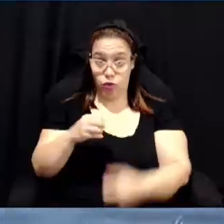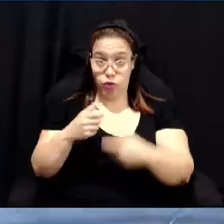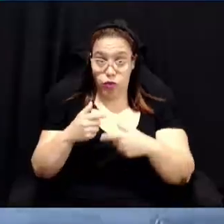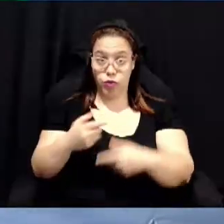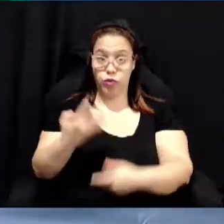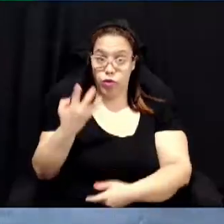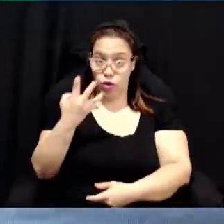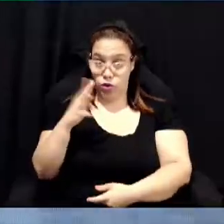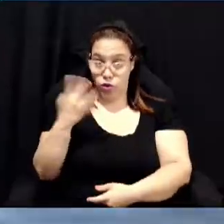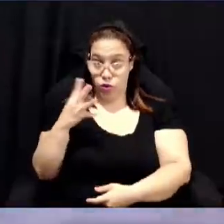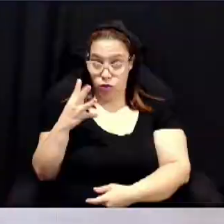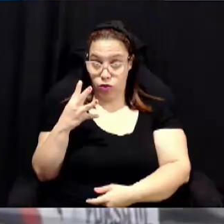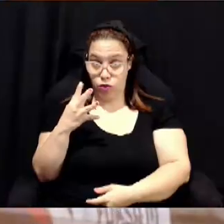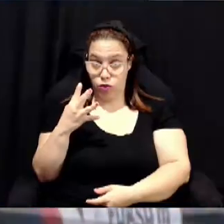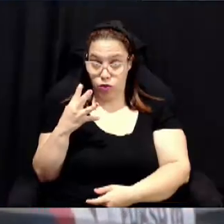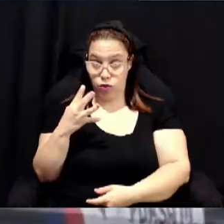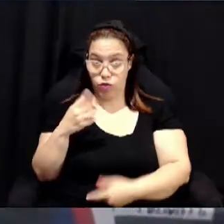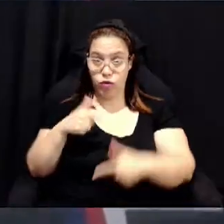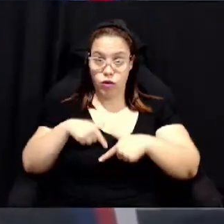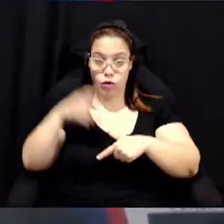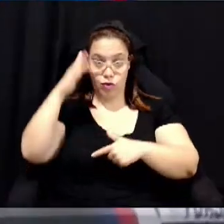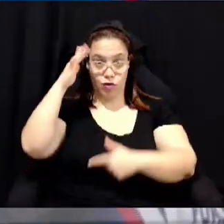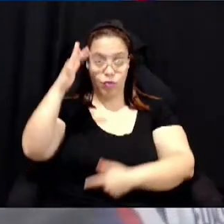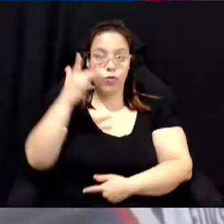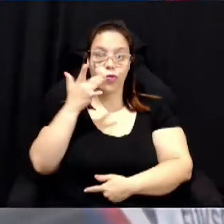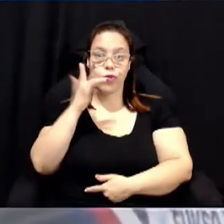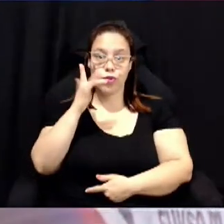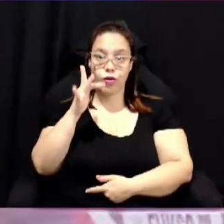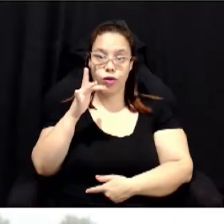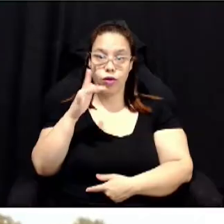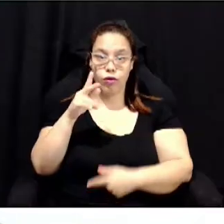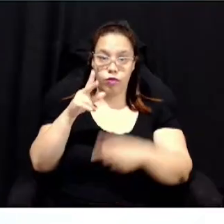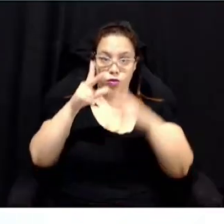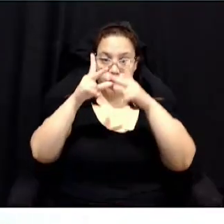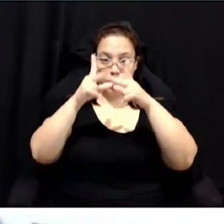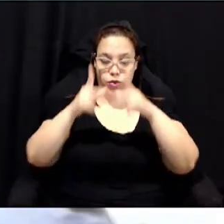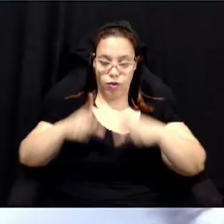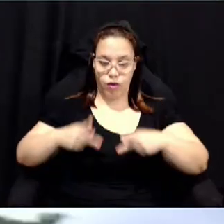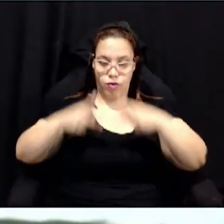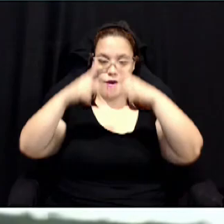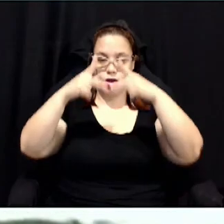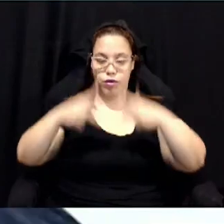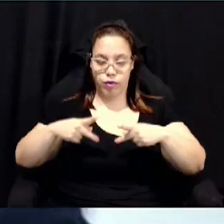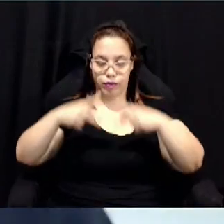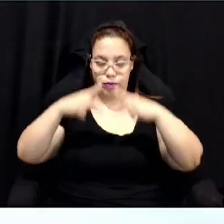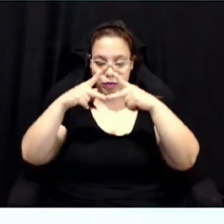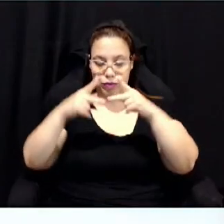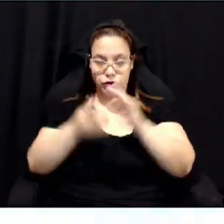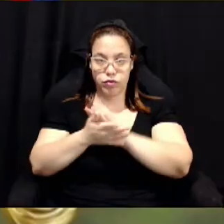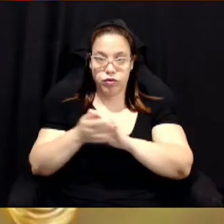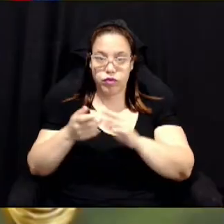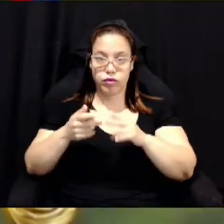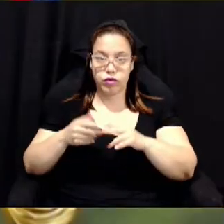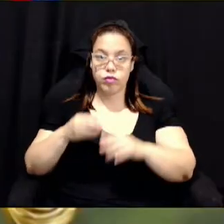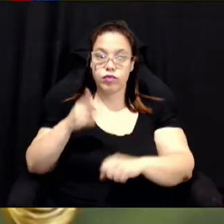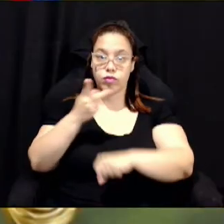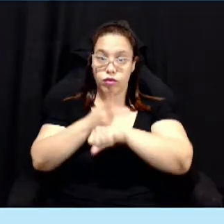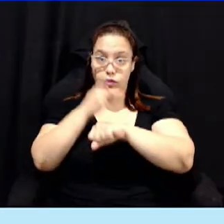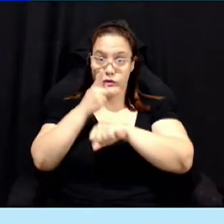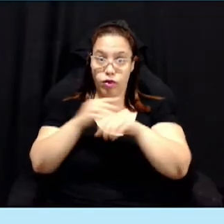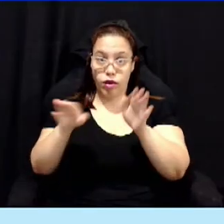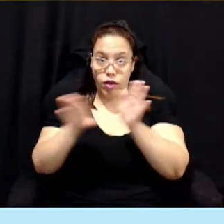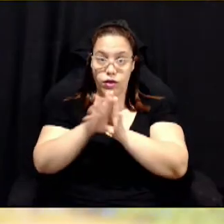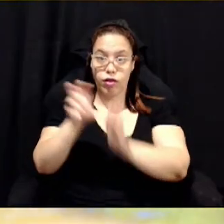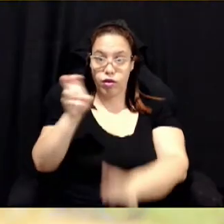e obteve o tão sonhado ouro. E em Paris 2024, conquistou mais uma medalha de prata, chegando a 5